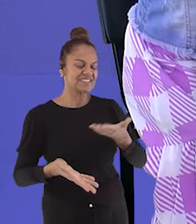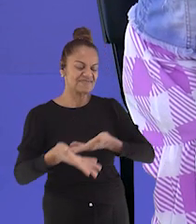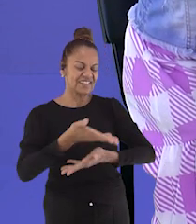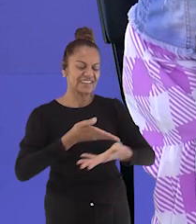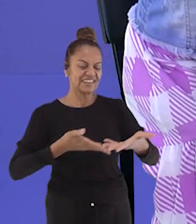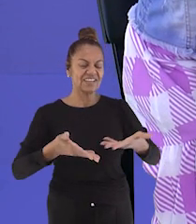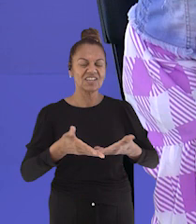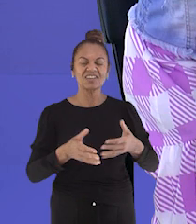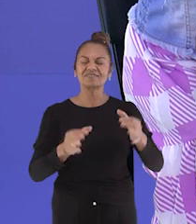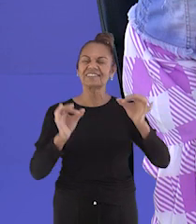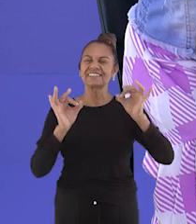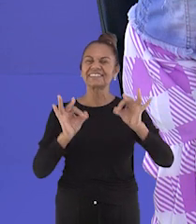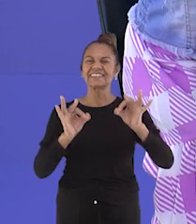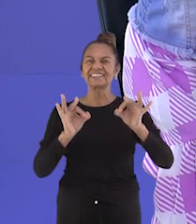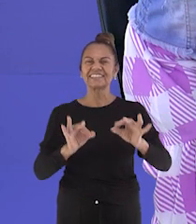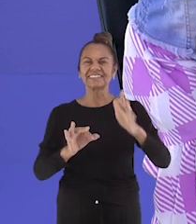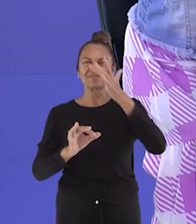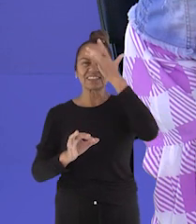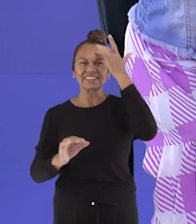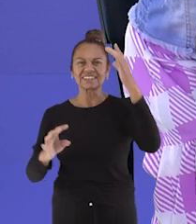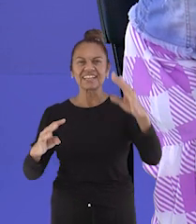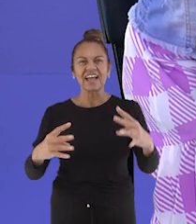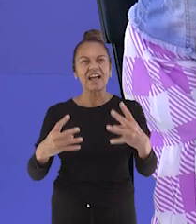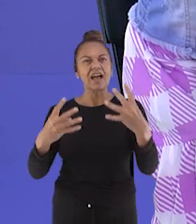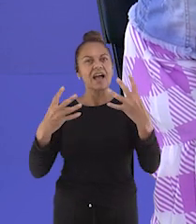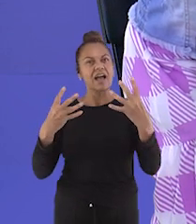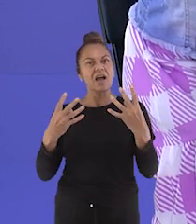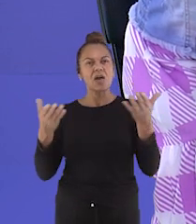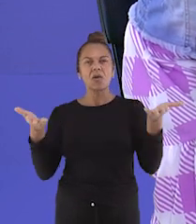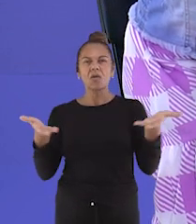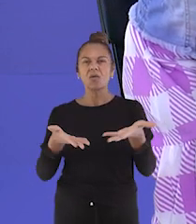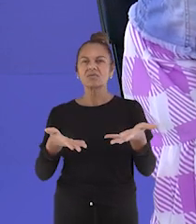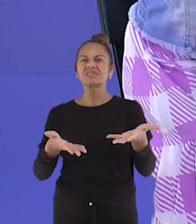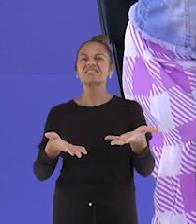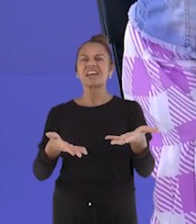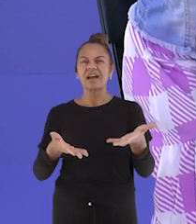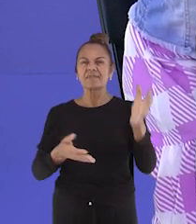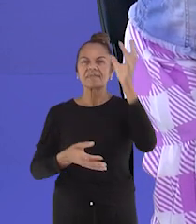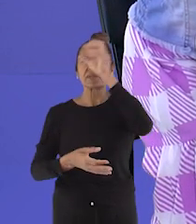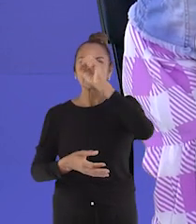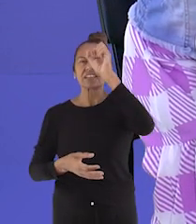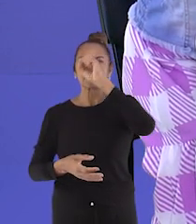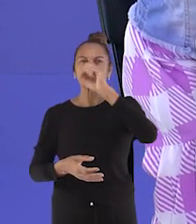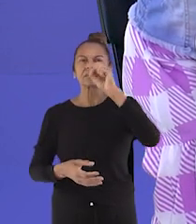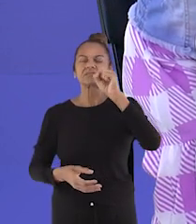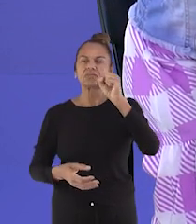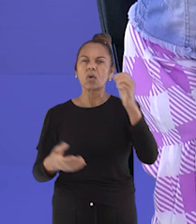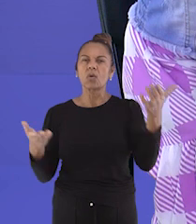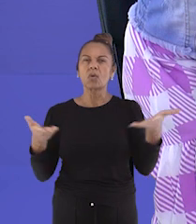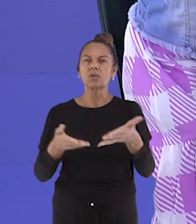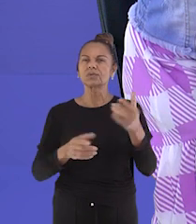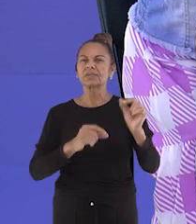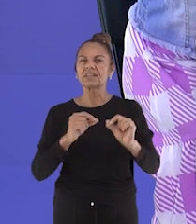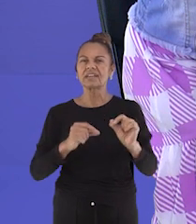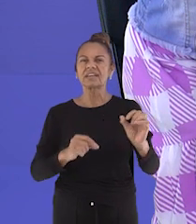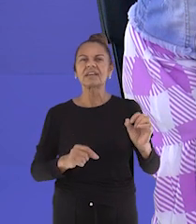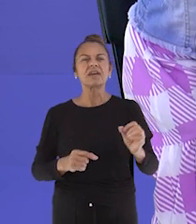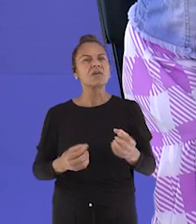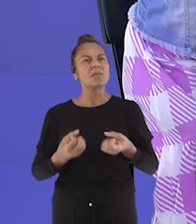nosso quadro. Eu tenho certeza que quem está nos assistindo está aprendendo hoje o quão